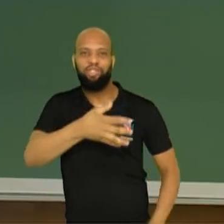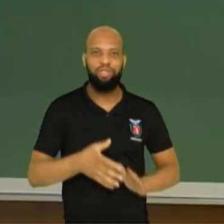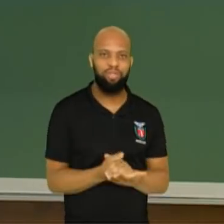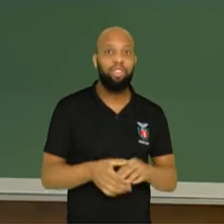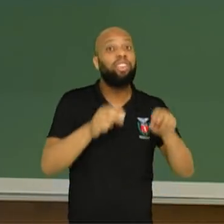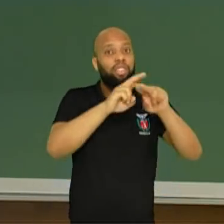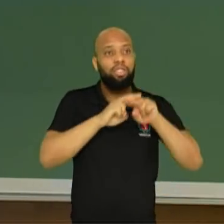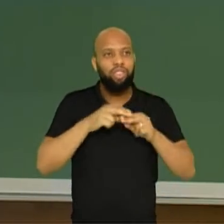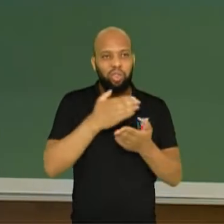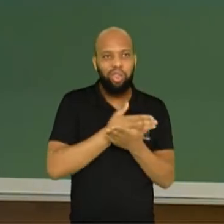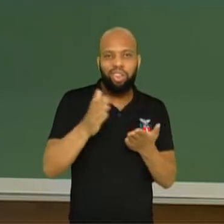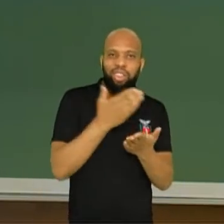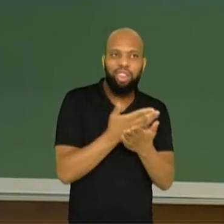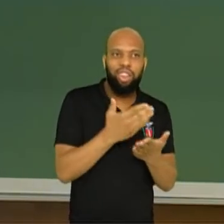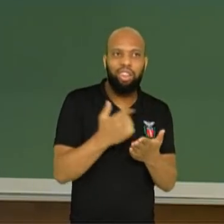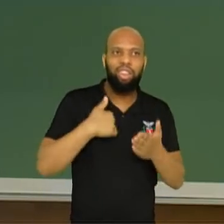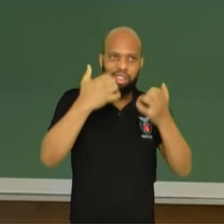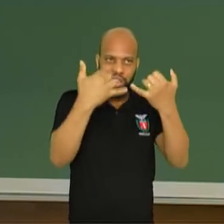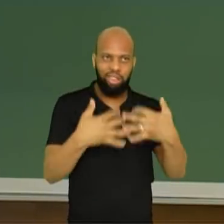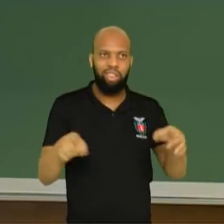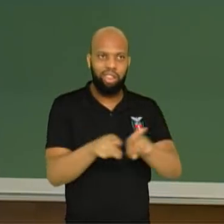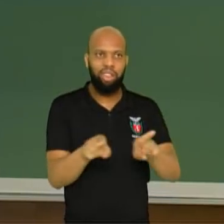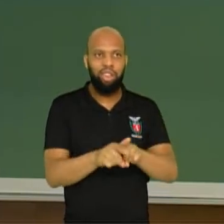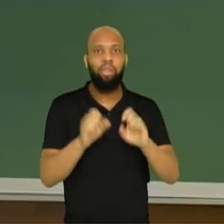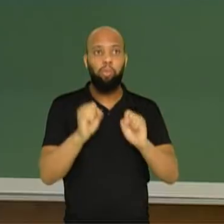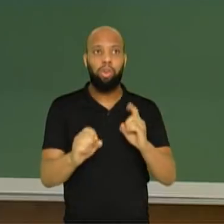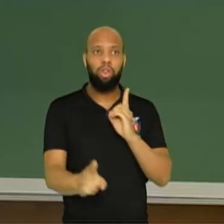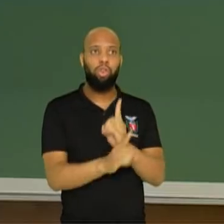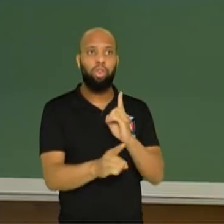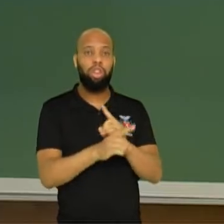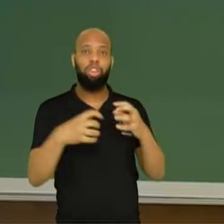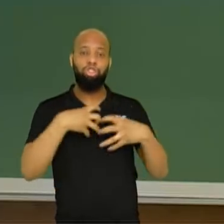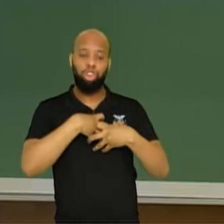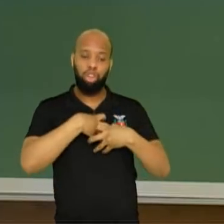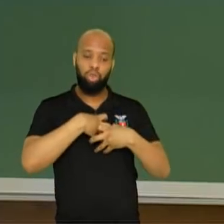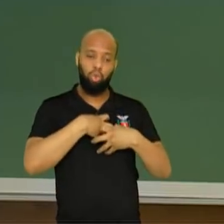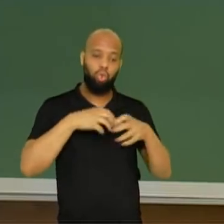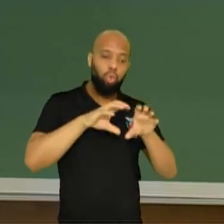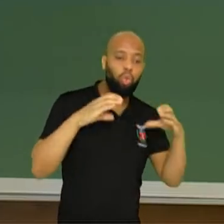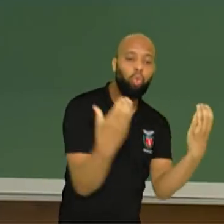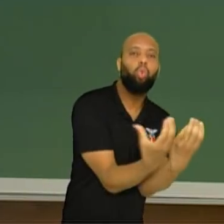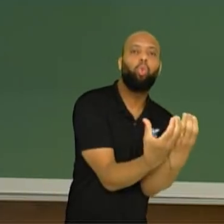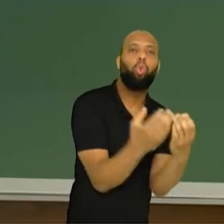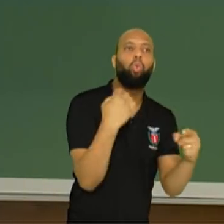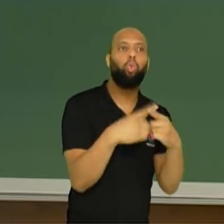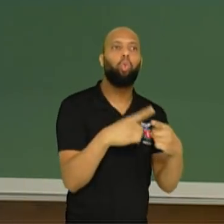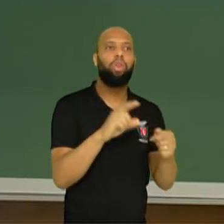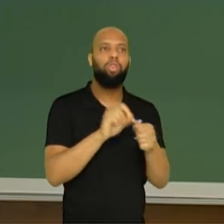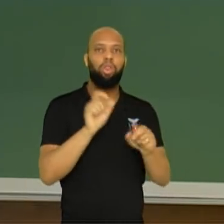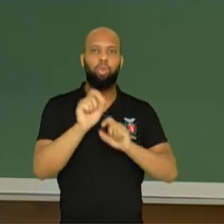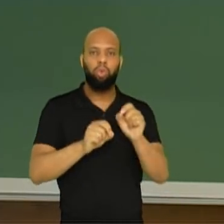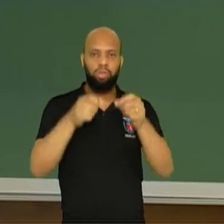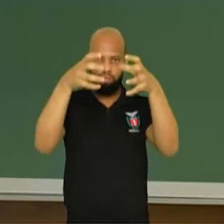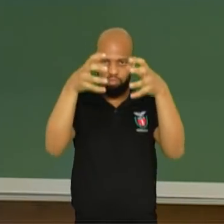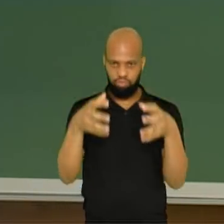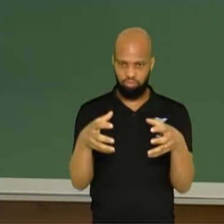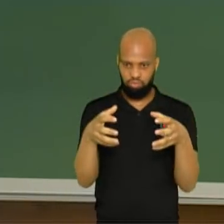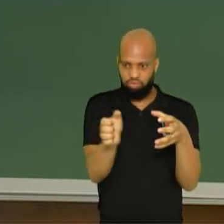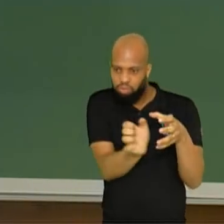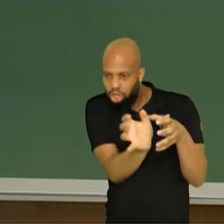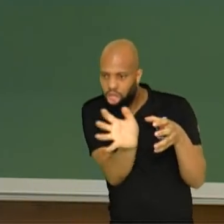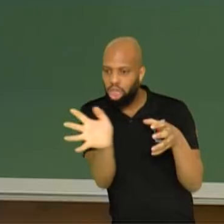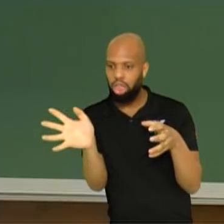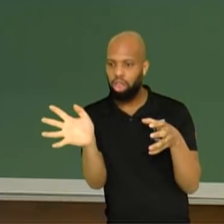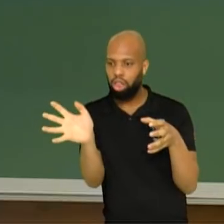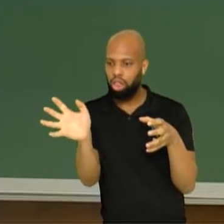Por isso que lá no começo da aula eu te falei que elas podem ser encontradas em colônias. Porque ela vai desenvolver o broto cai, fica ali, daí ele